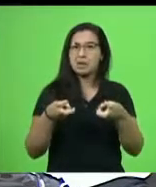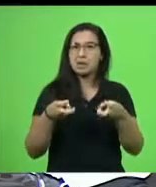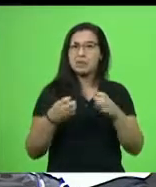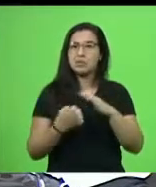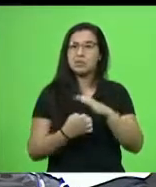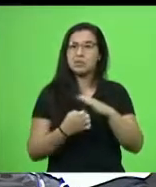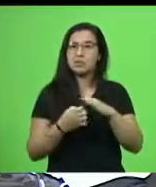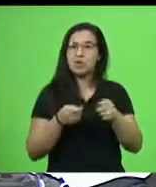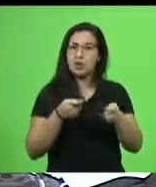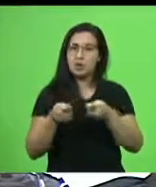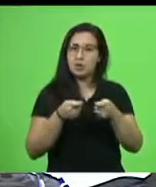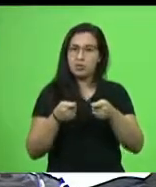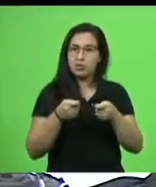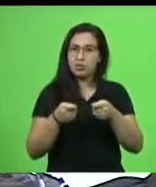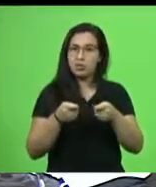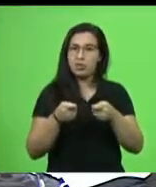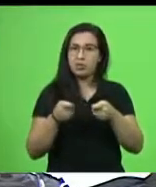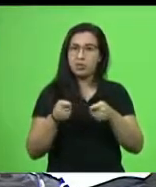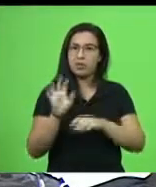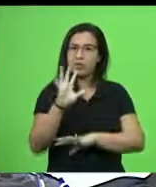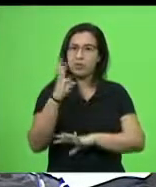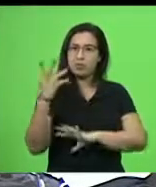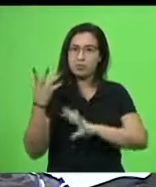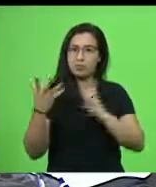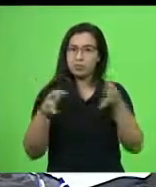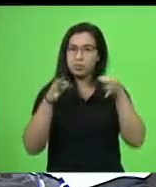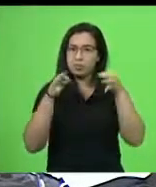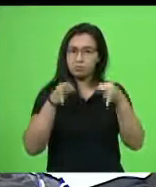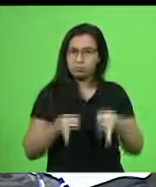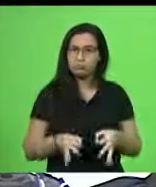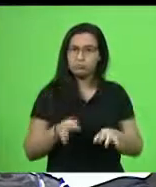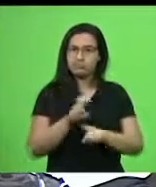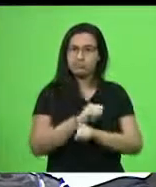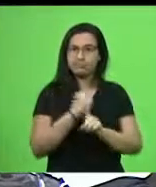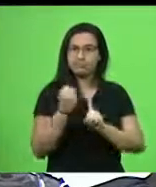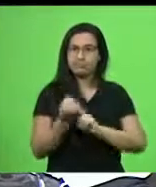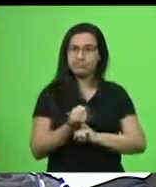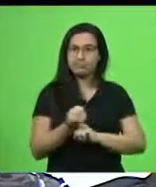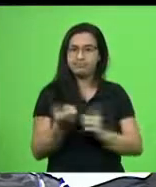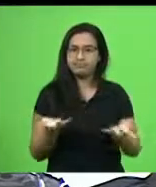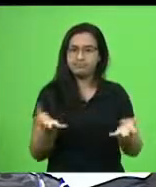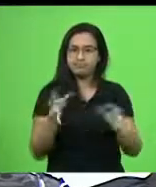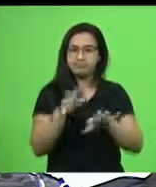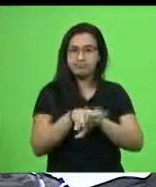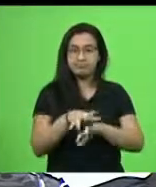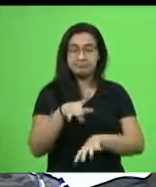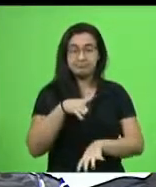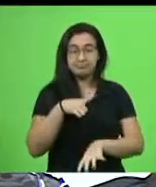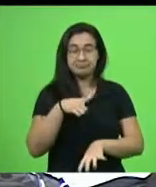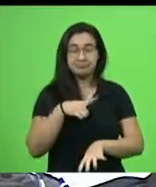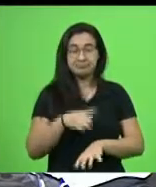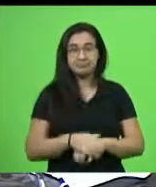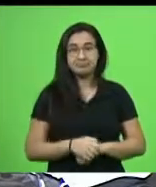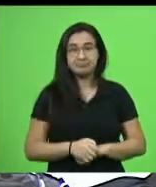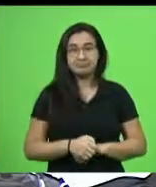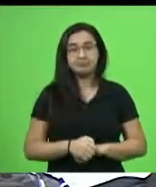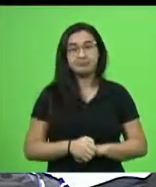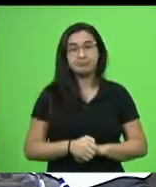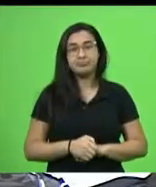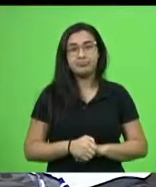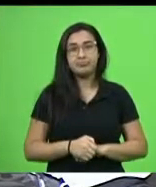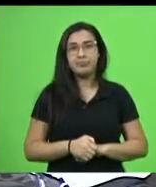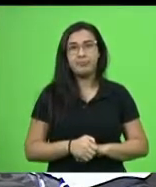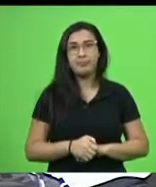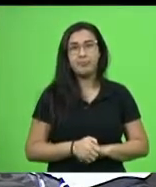sustentável, ambientalmente justo e socialmente inclusivo. Um exemplo disso,